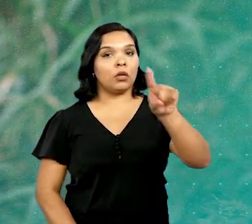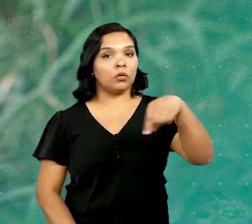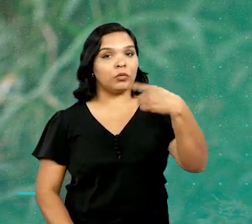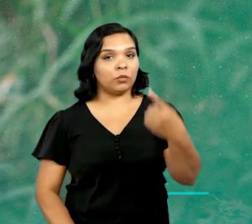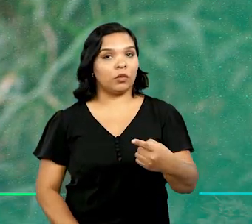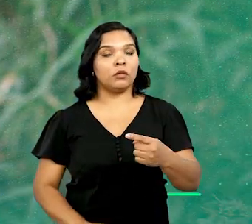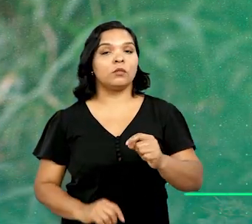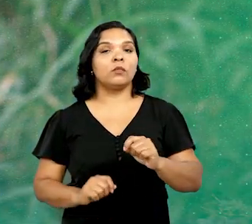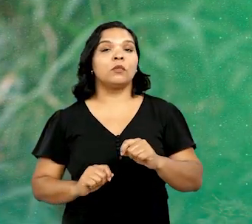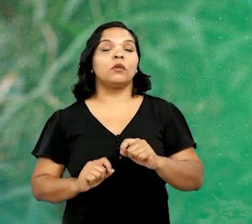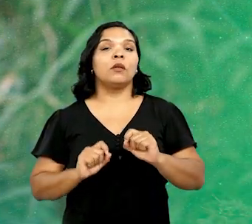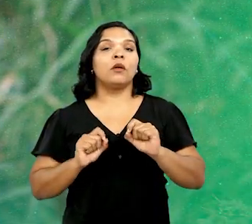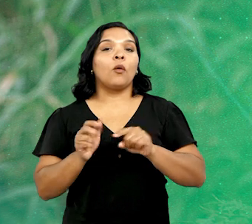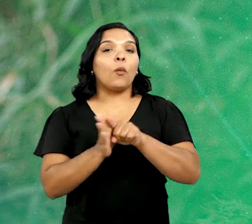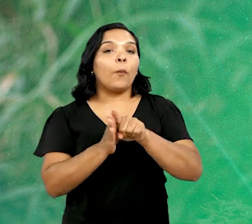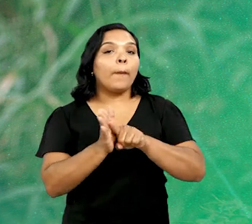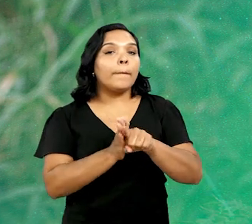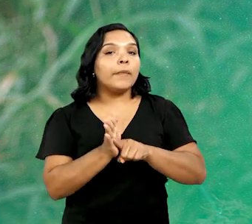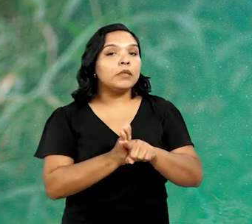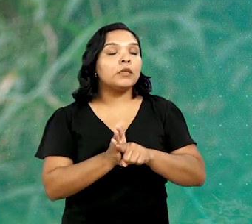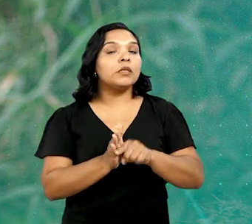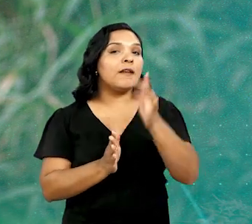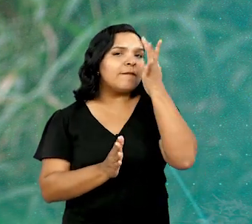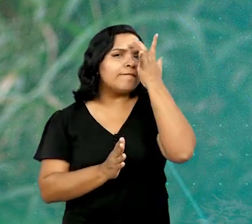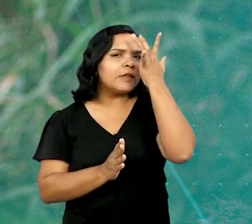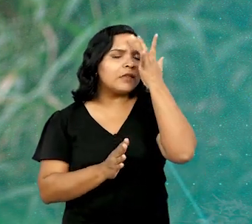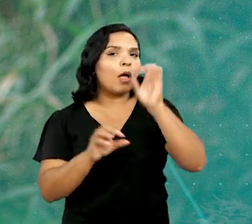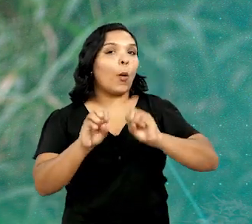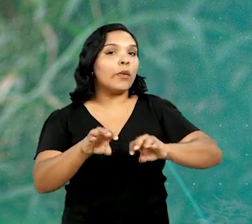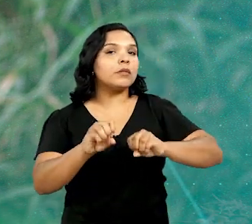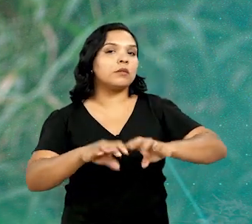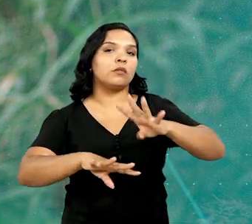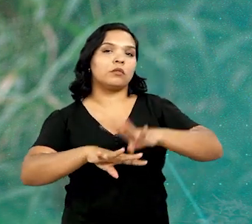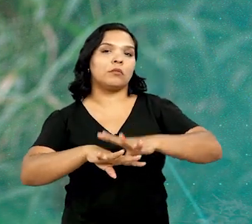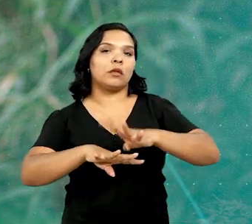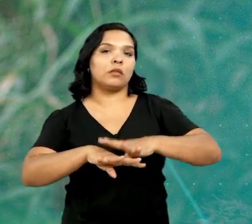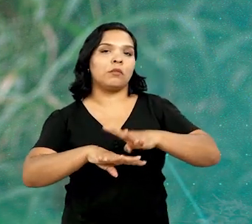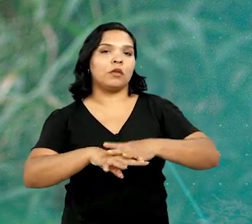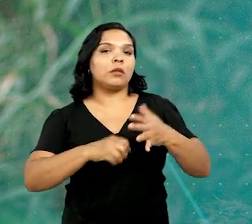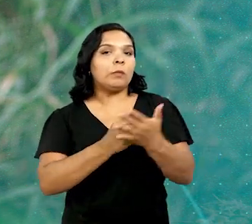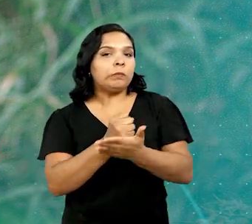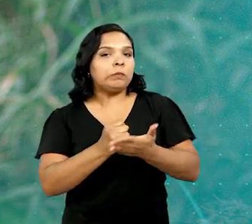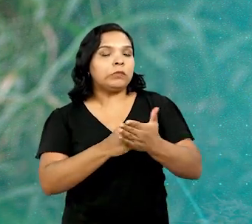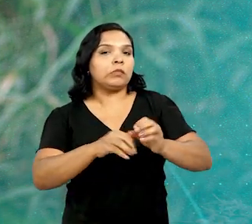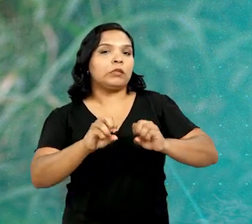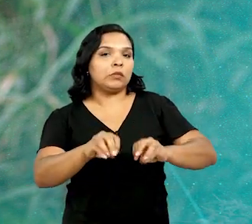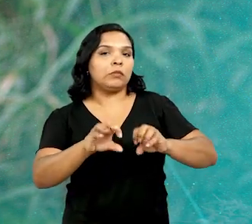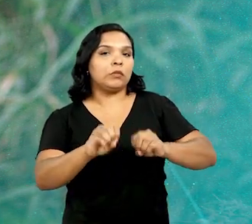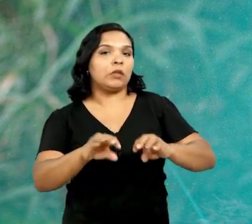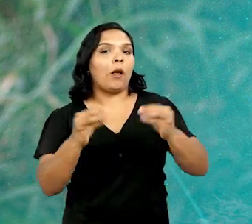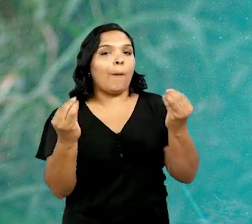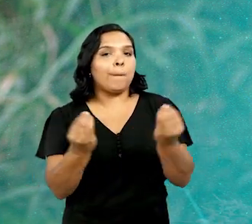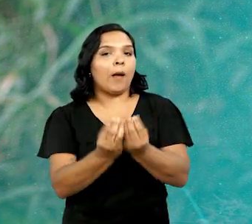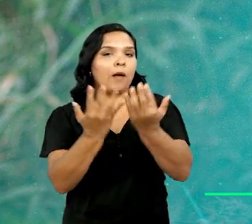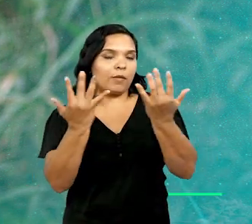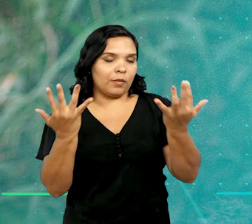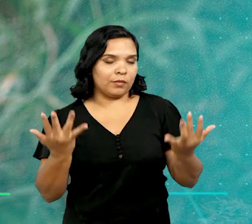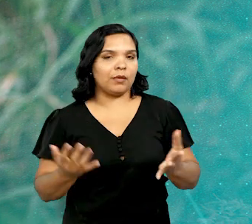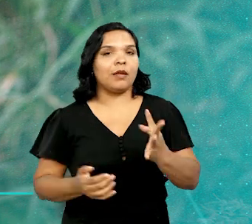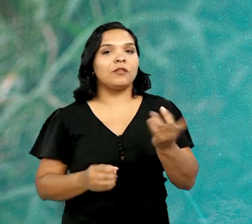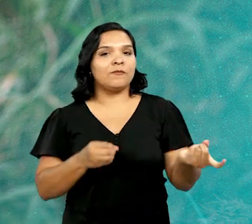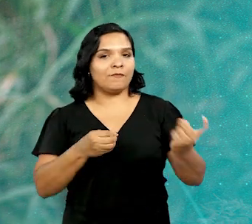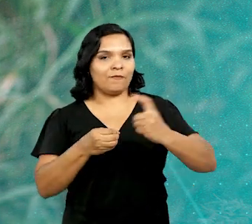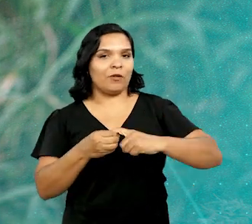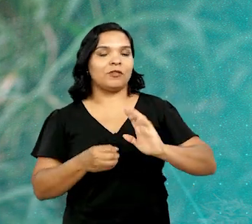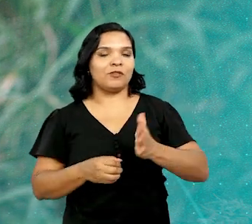No próximo bloco, você vai conhecer uma pesquisa que visa facilitar o ensino de matemática no ensino básico através de fórmulas mágicas. A